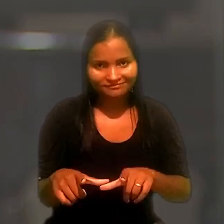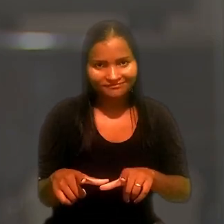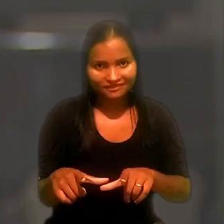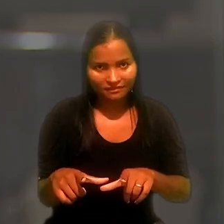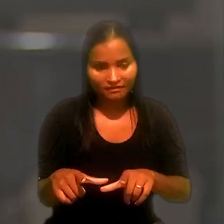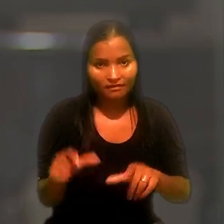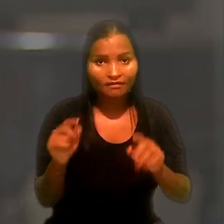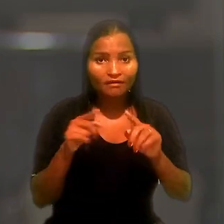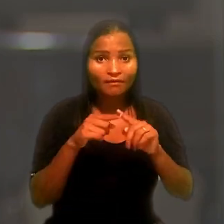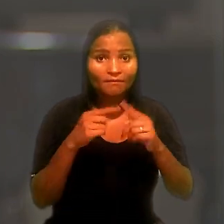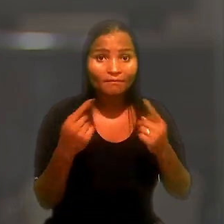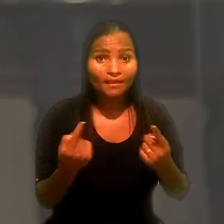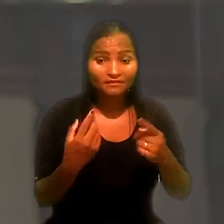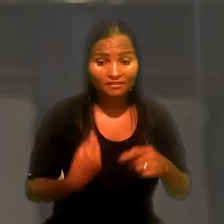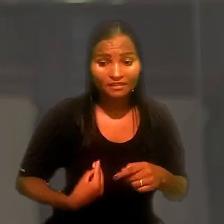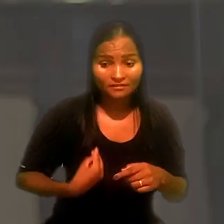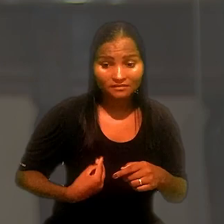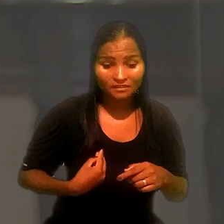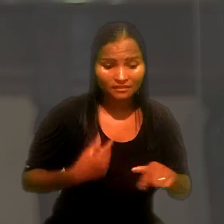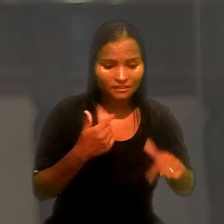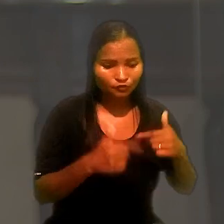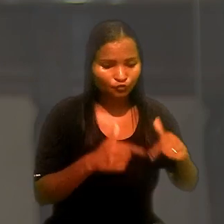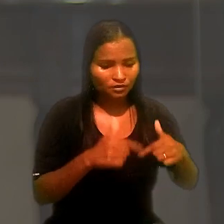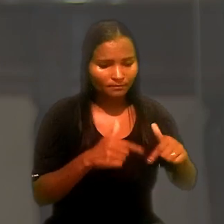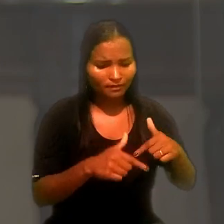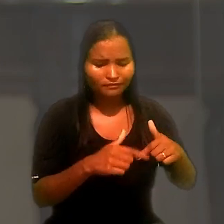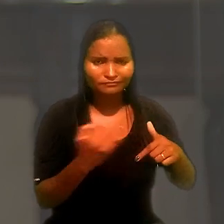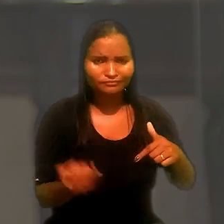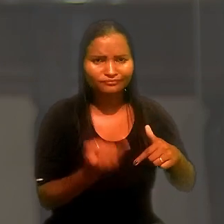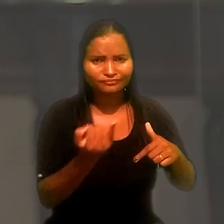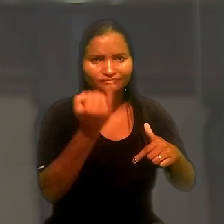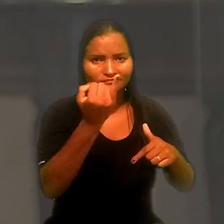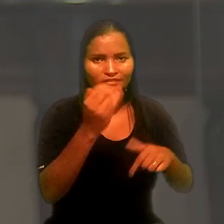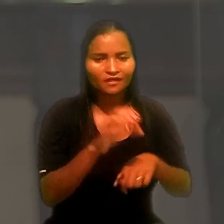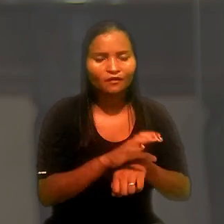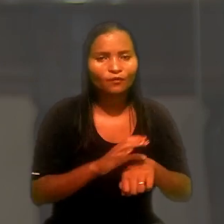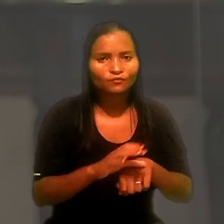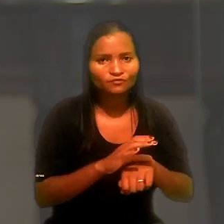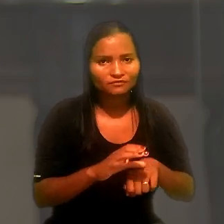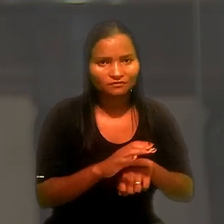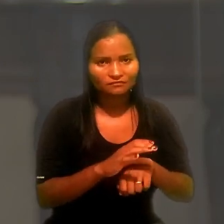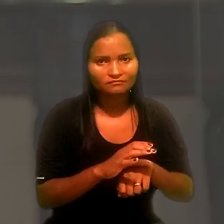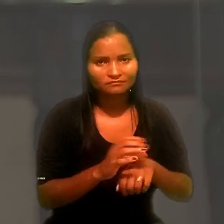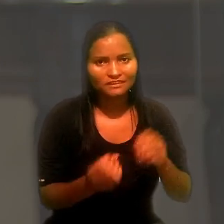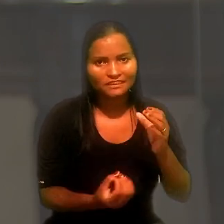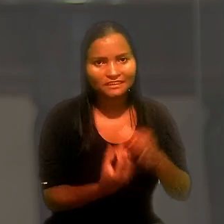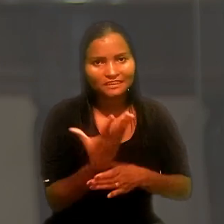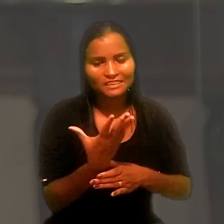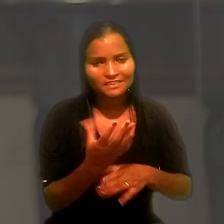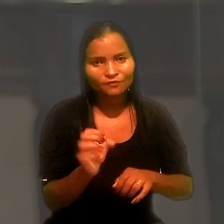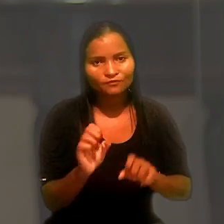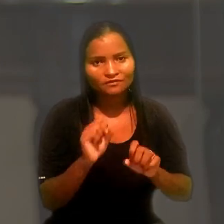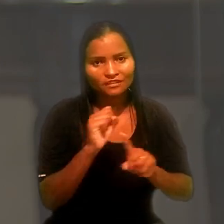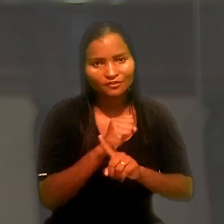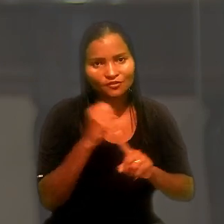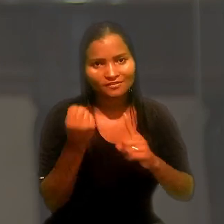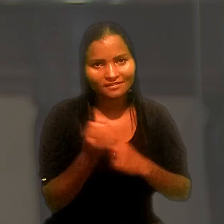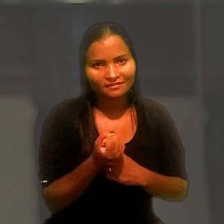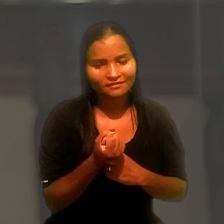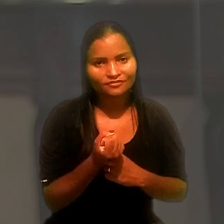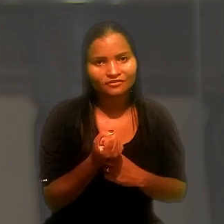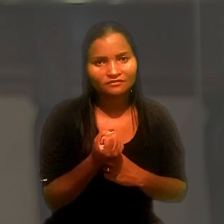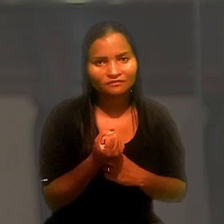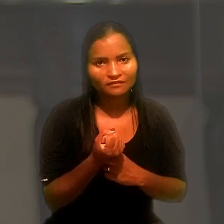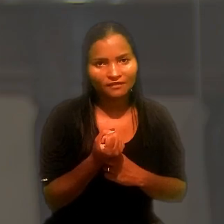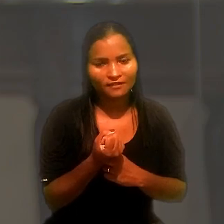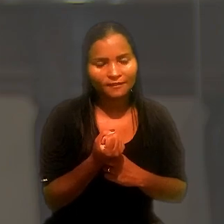Podemos pensar nisso. Mas a existência do trabalho é imprescindível para a constituição da sociedade. Nós,